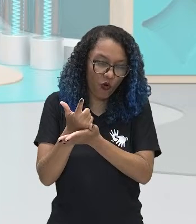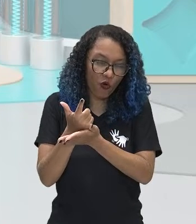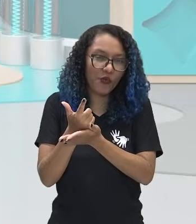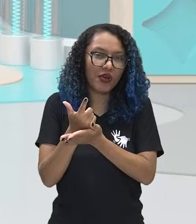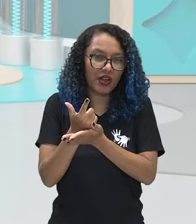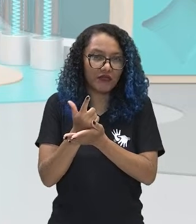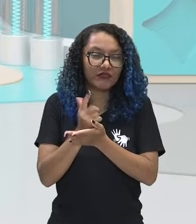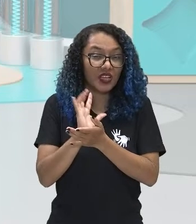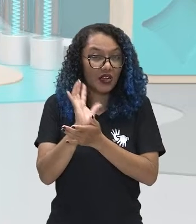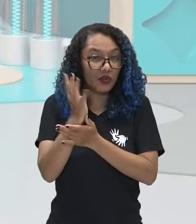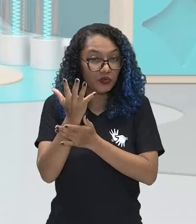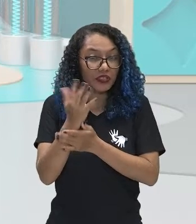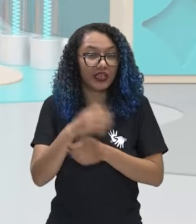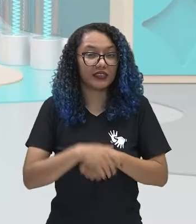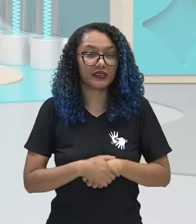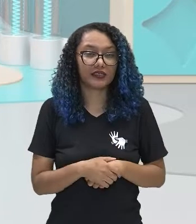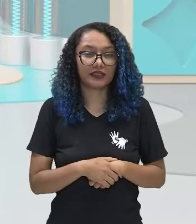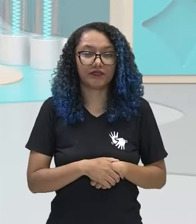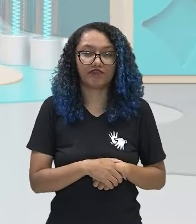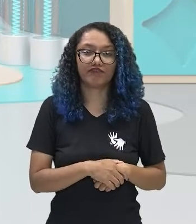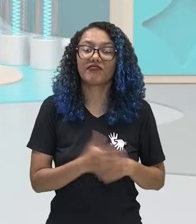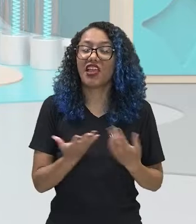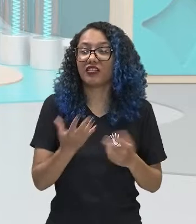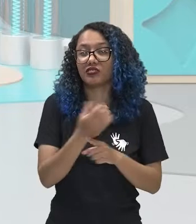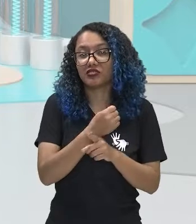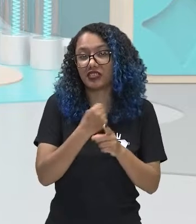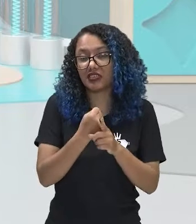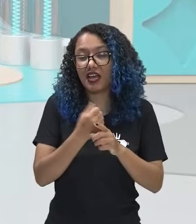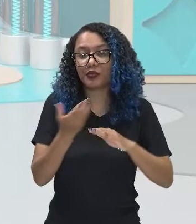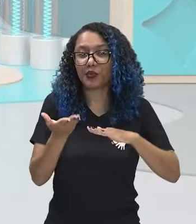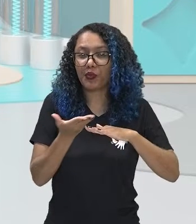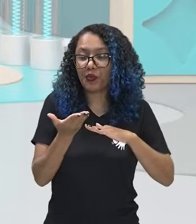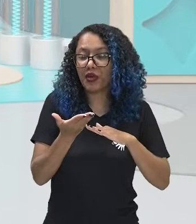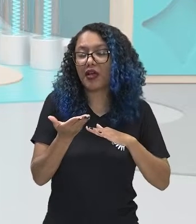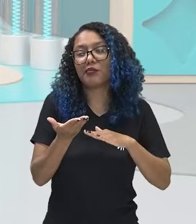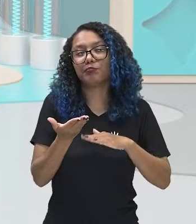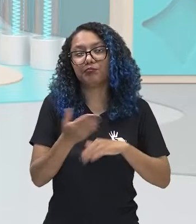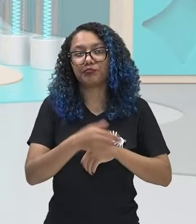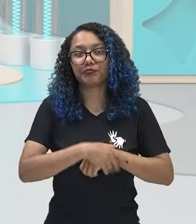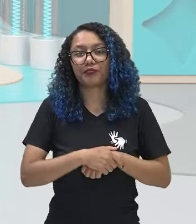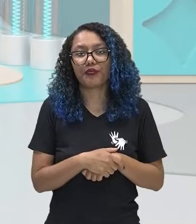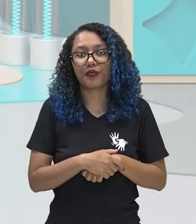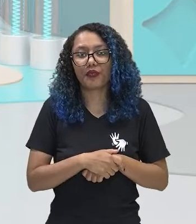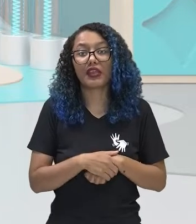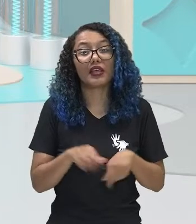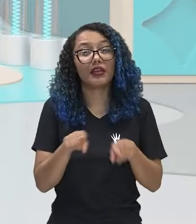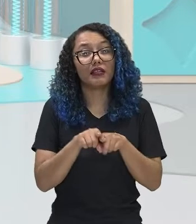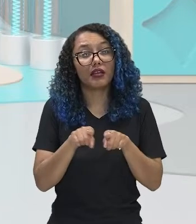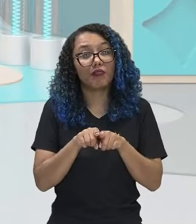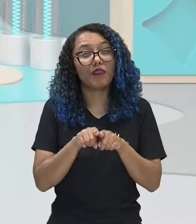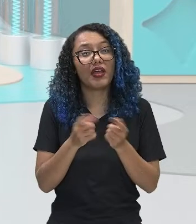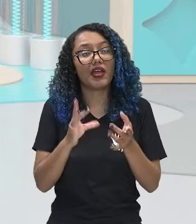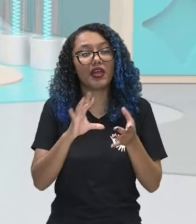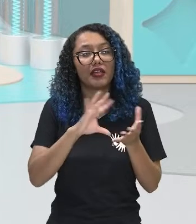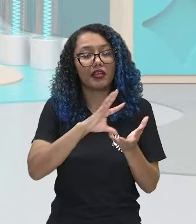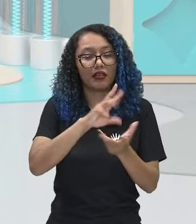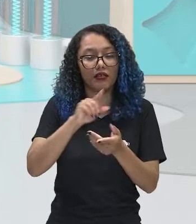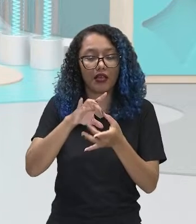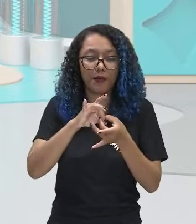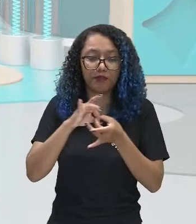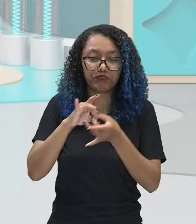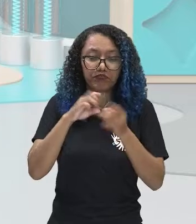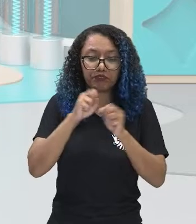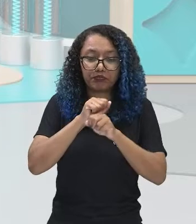ocorre exatamente nas sociedades modernas, capitalistas, né? E com a expansão do globalismo. Então, os produtos e